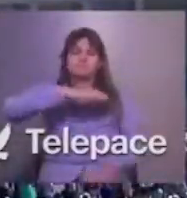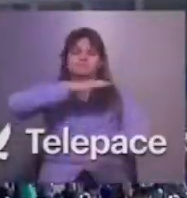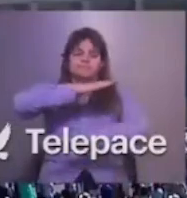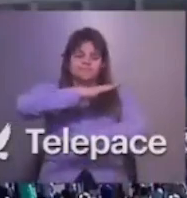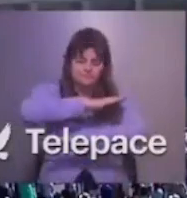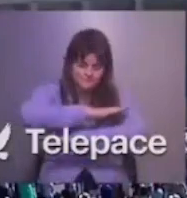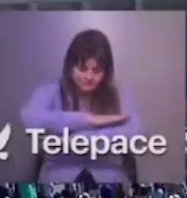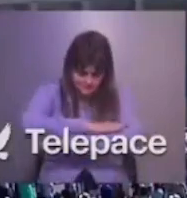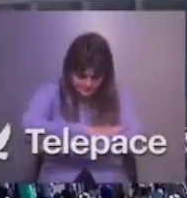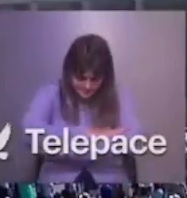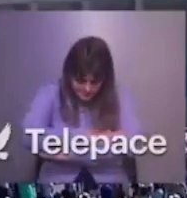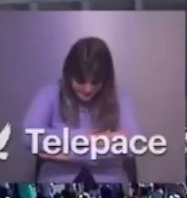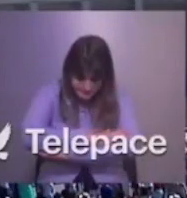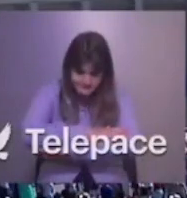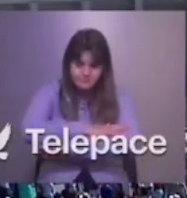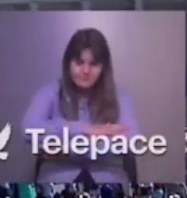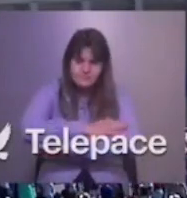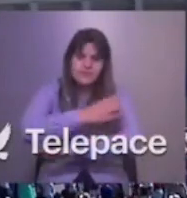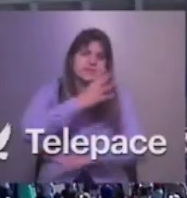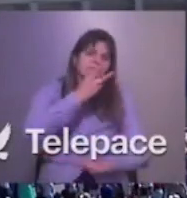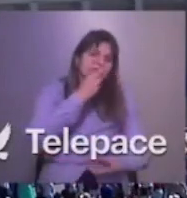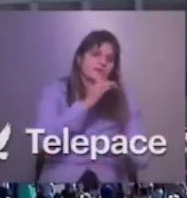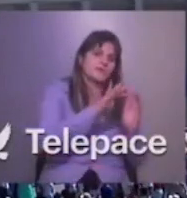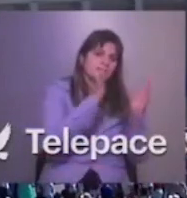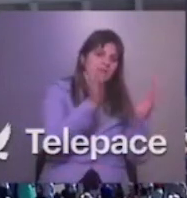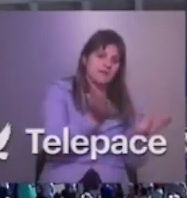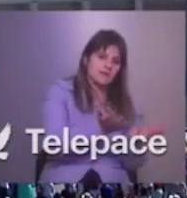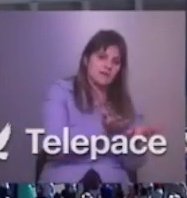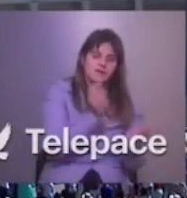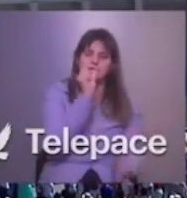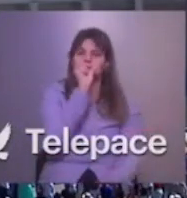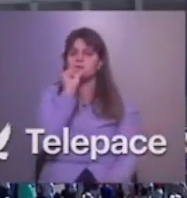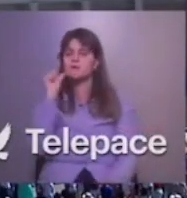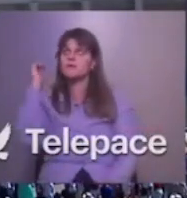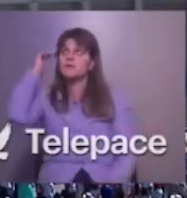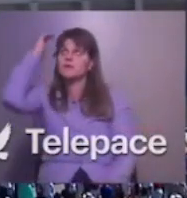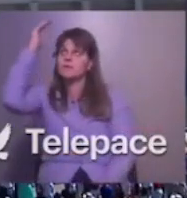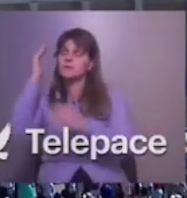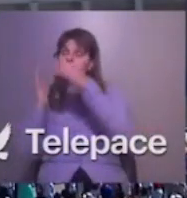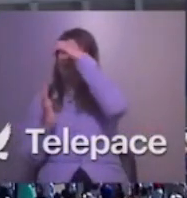vossa vontade, assim na terra.